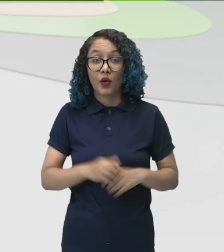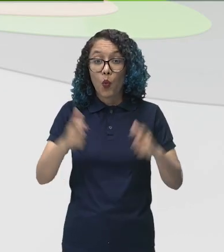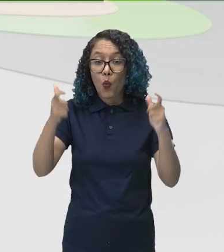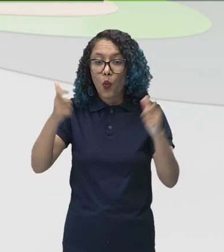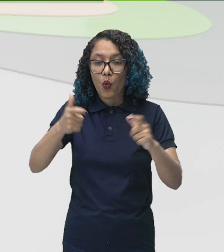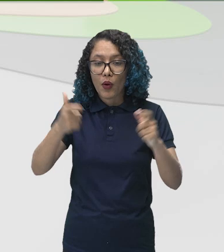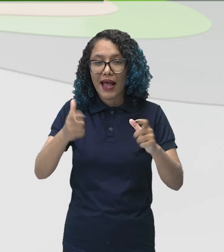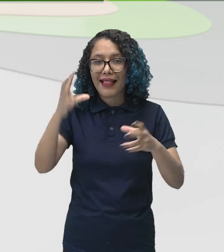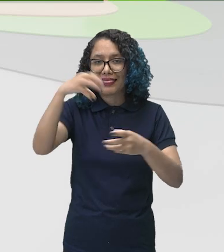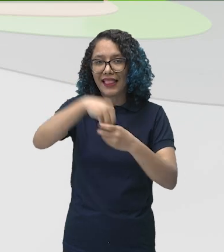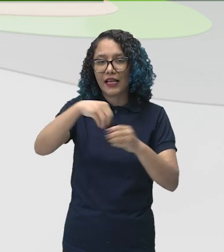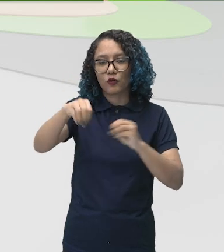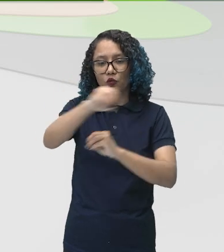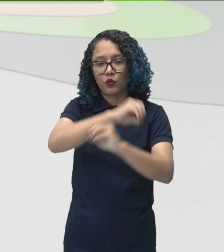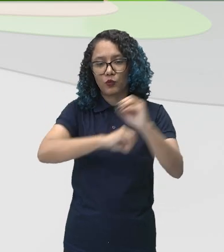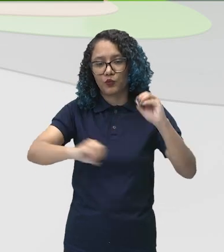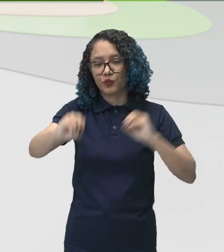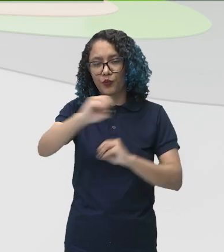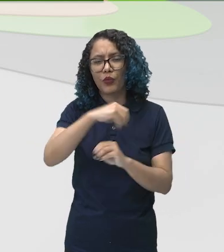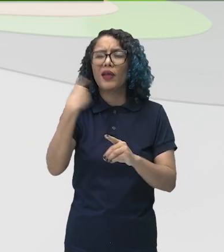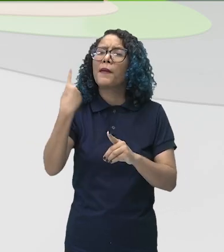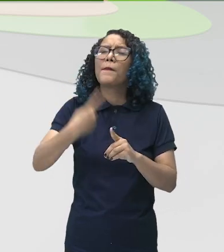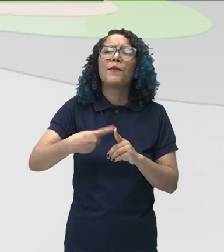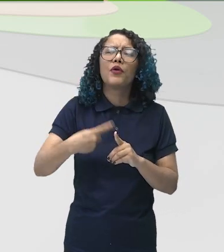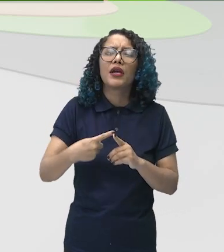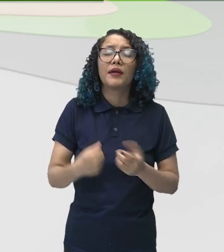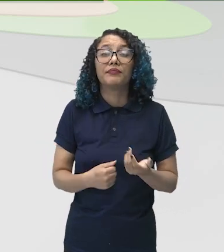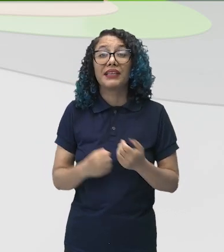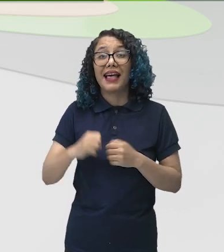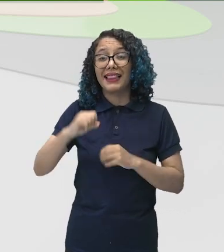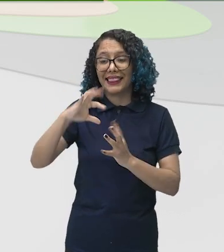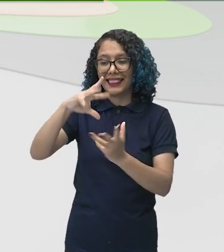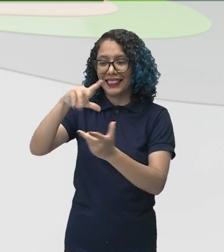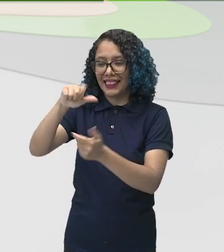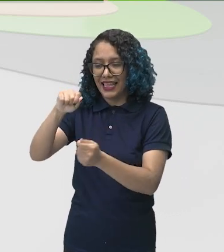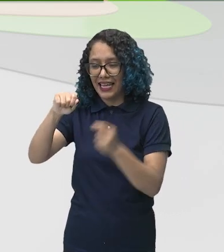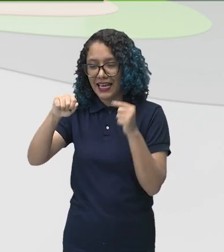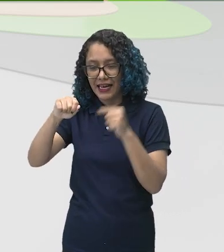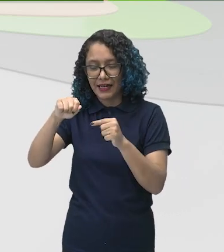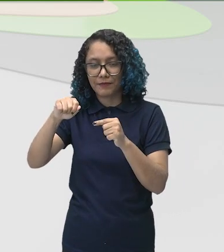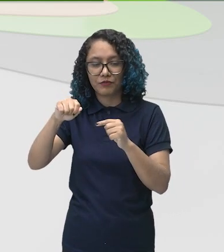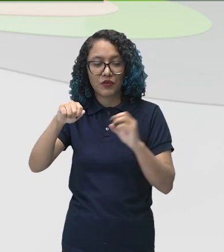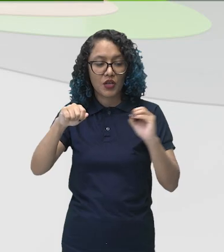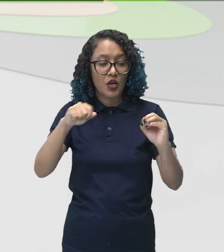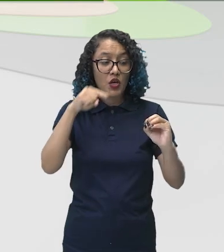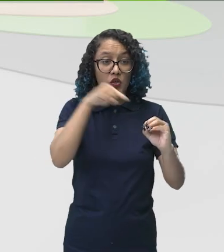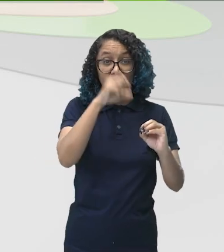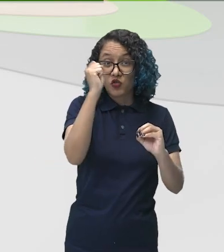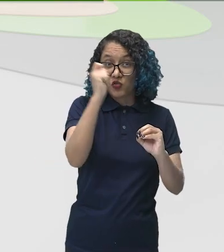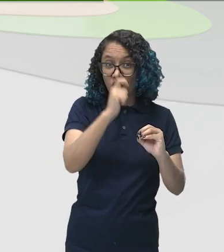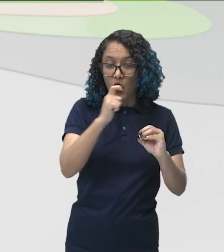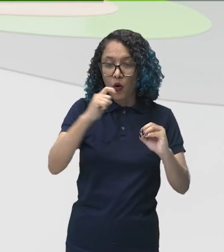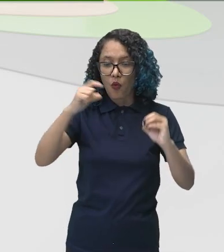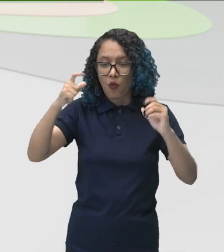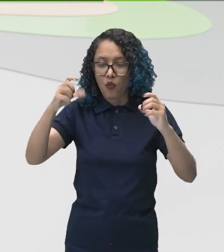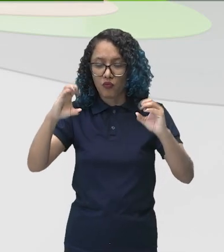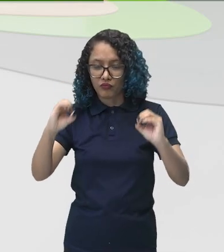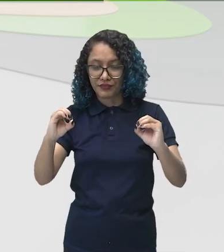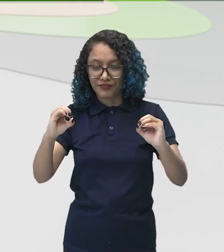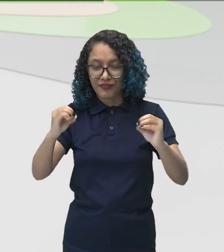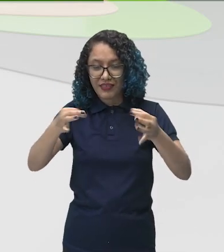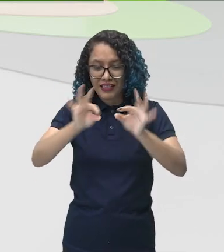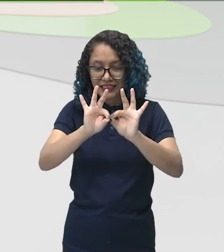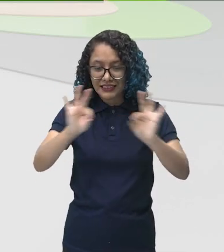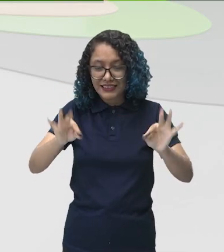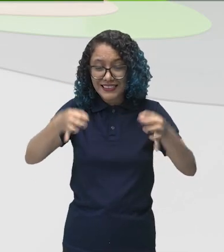no sistema solar, porque a Terra ela se encontra numa distância ideal do Sol. Ela está